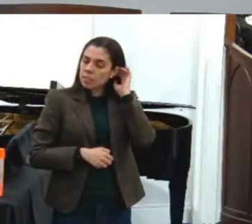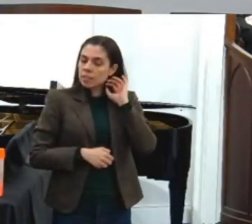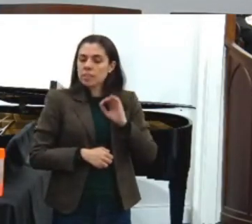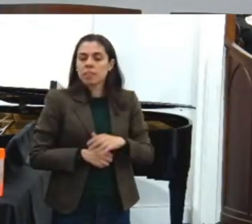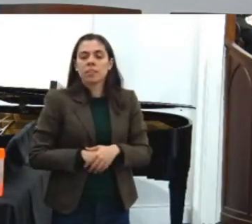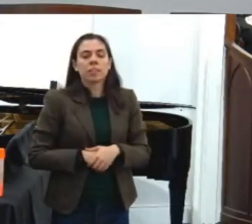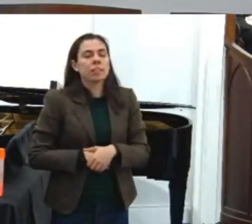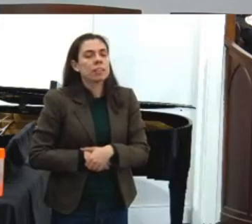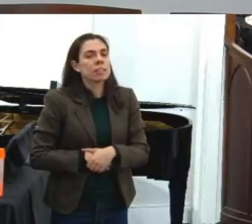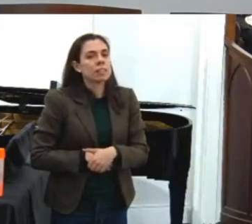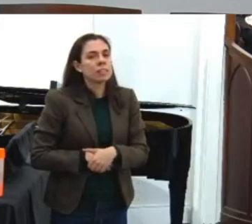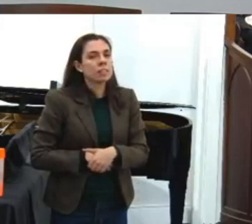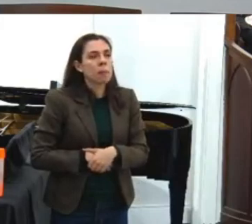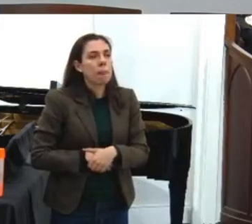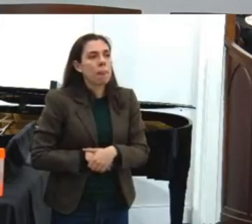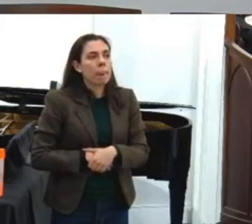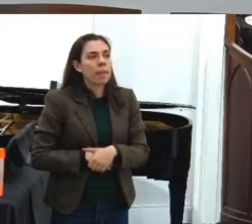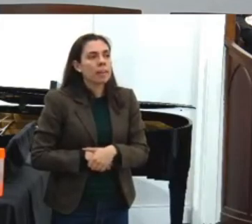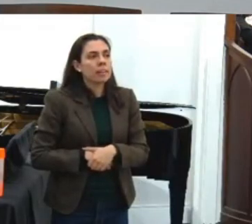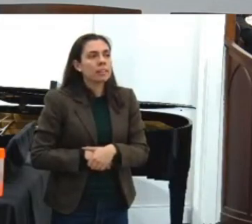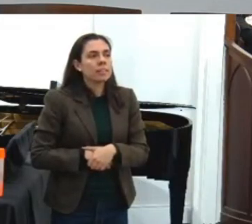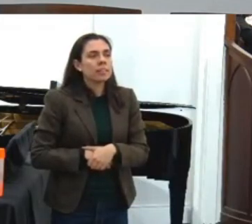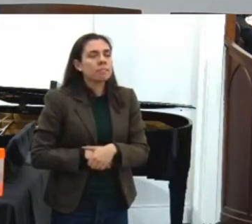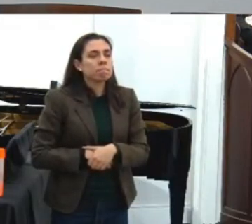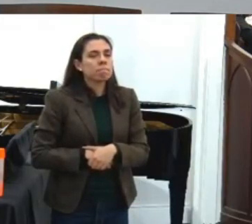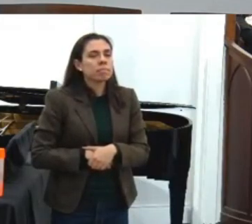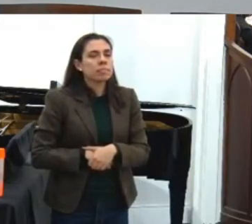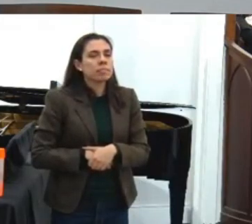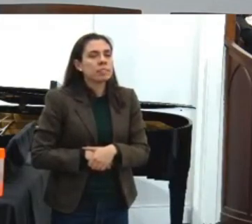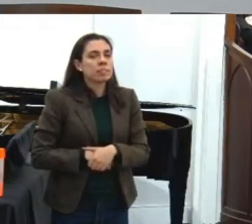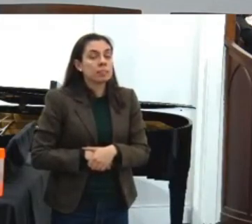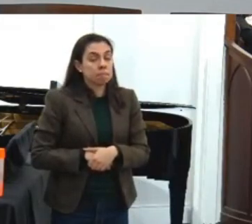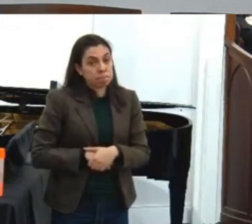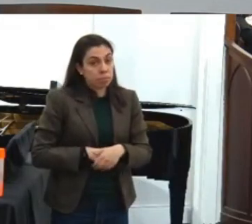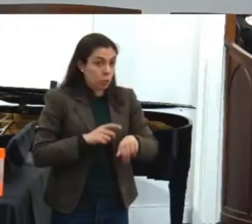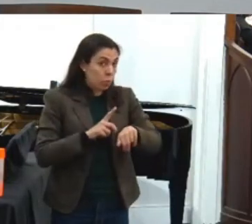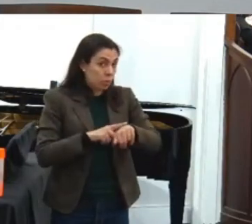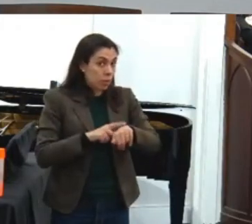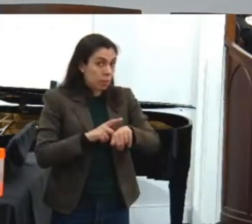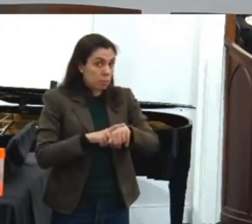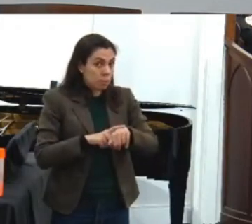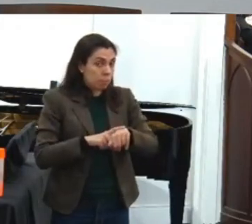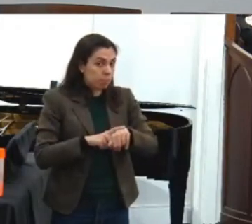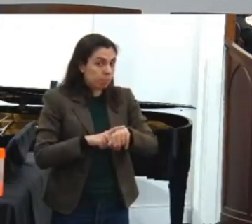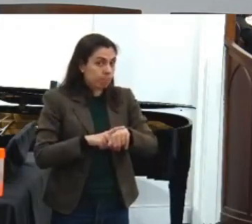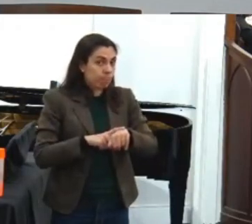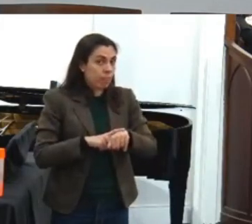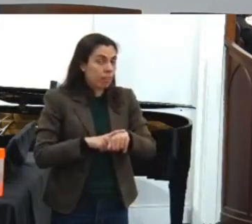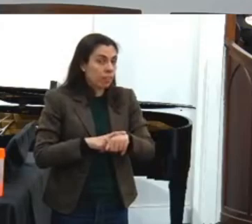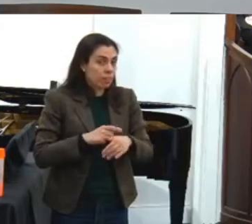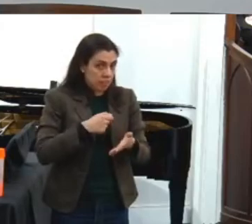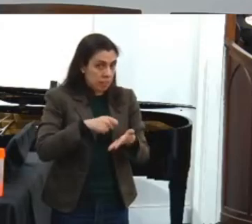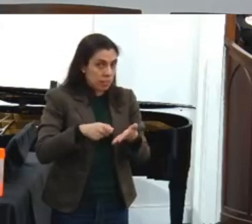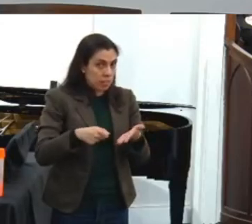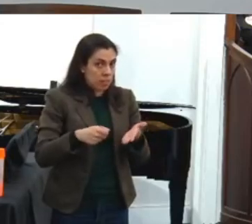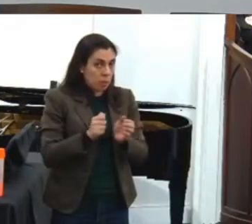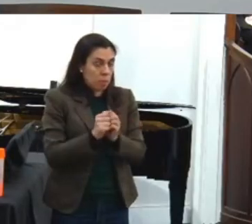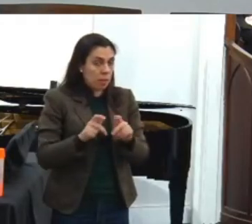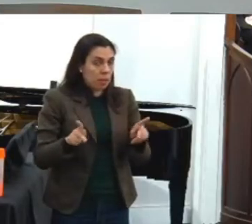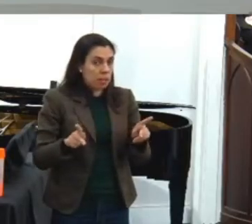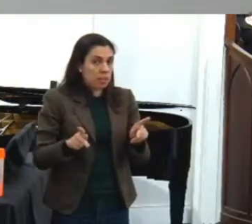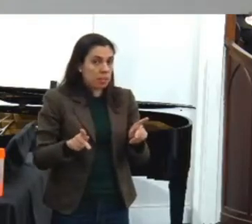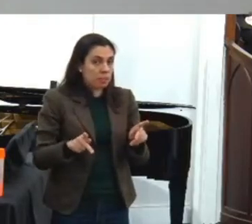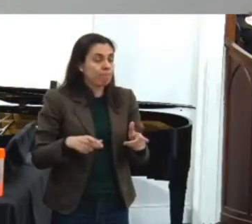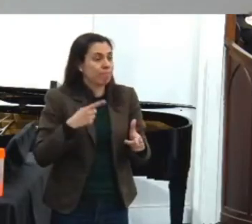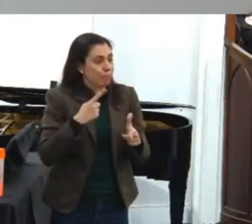estava a cada dia piorando. Os crentes precisavam estar cientes de que